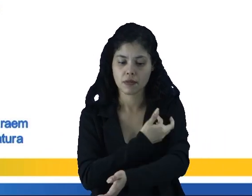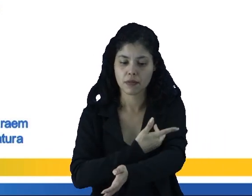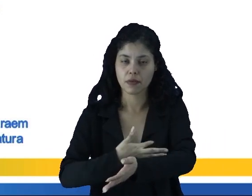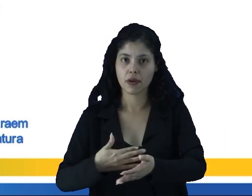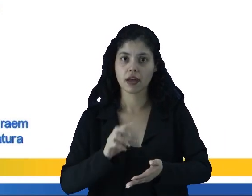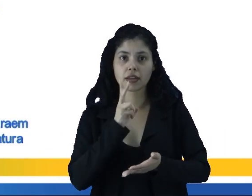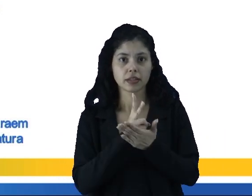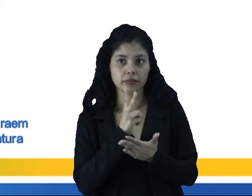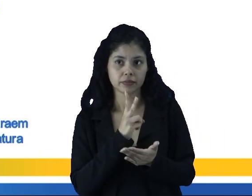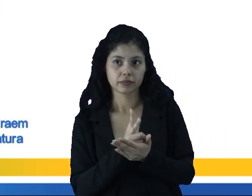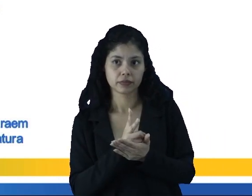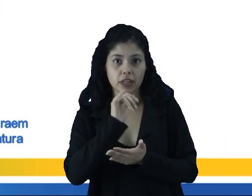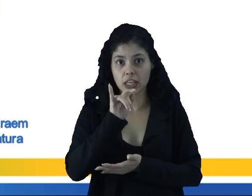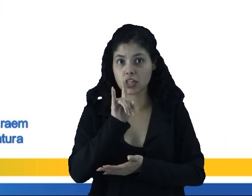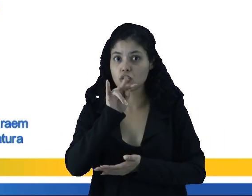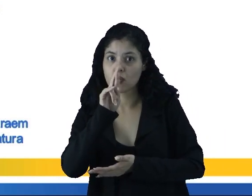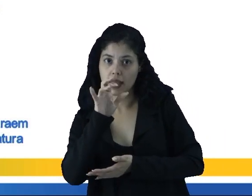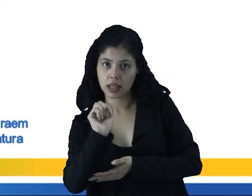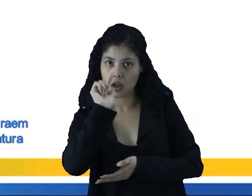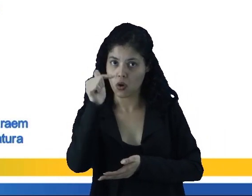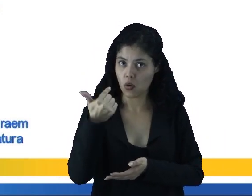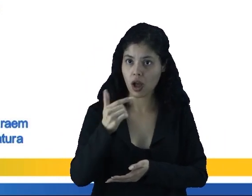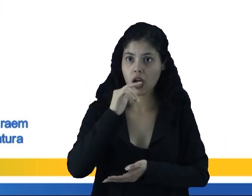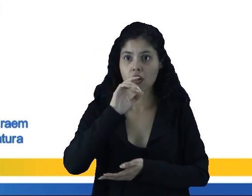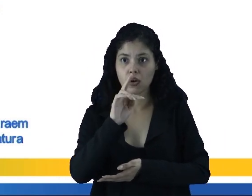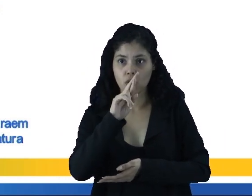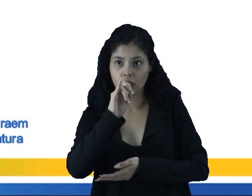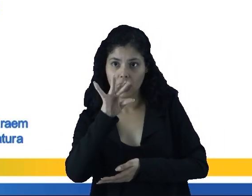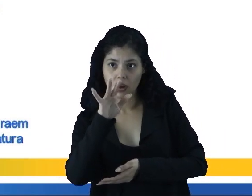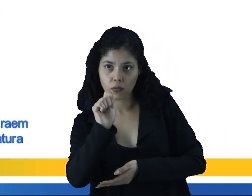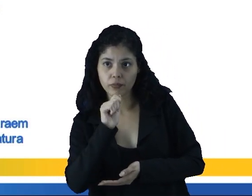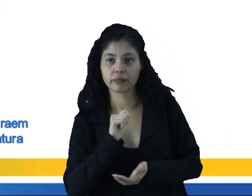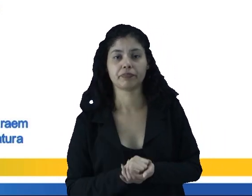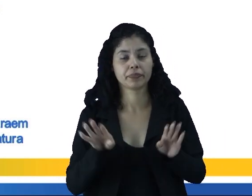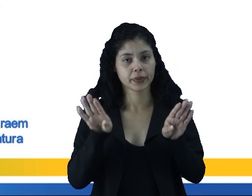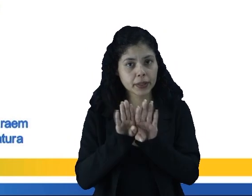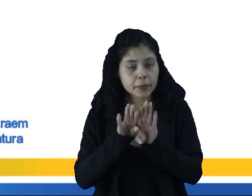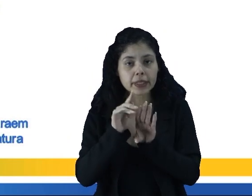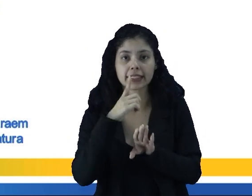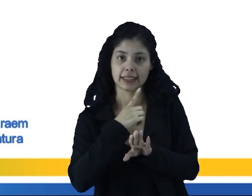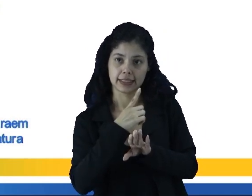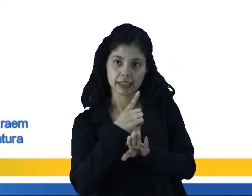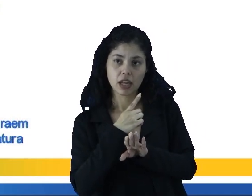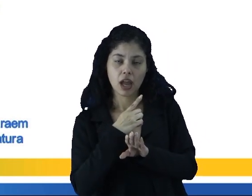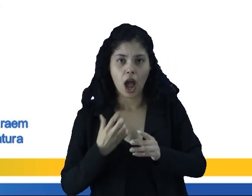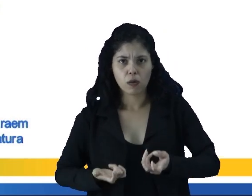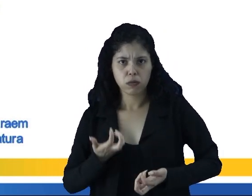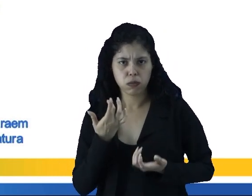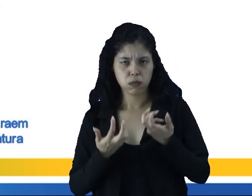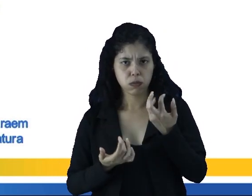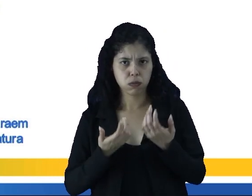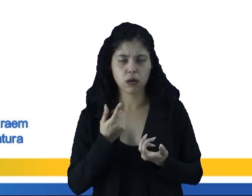uma hora insulina, outra hora glucagon. Nós temos o sangue também aquecendo o nosso